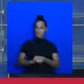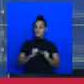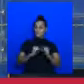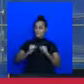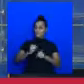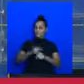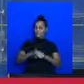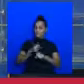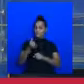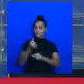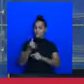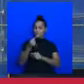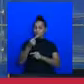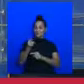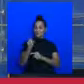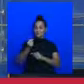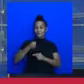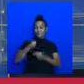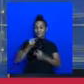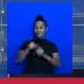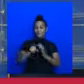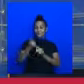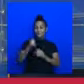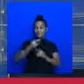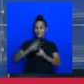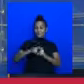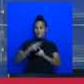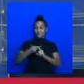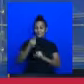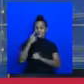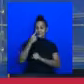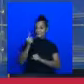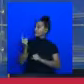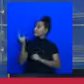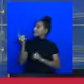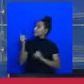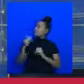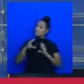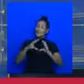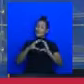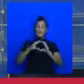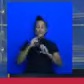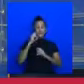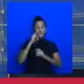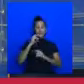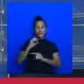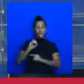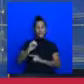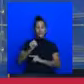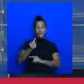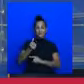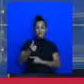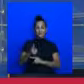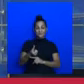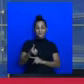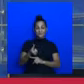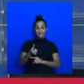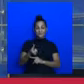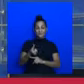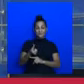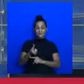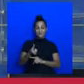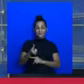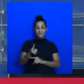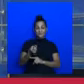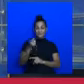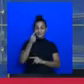E pode ser agora o sexto e último número do primeiro sorteio da dupla cena. Bola rosa 06, rosa